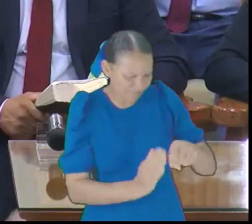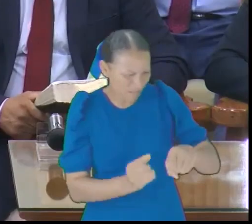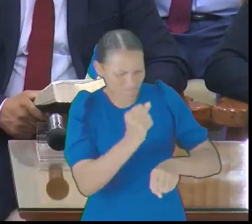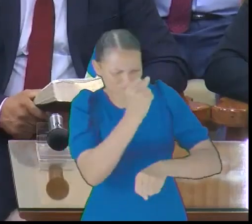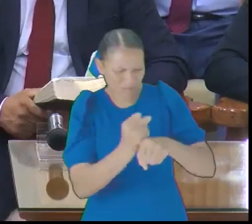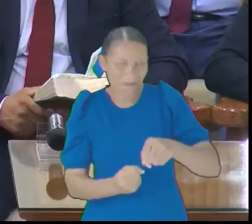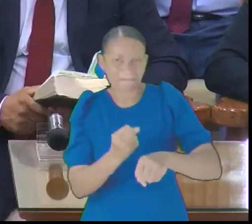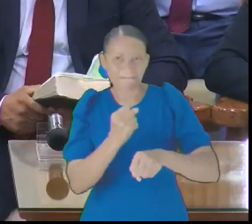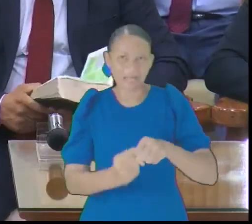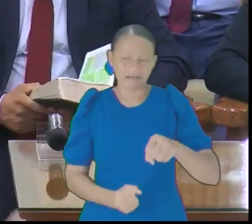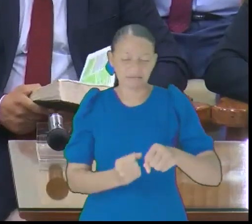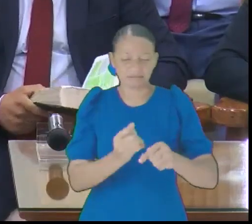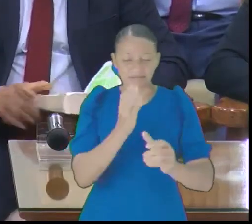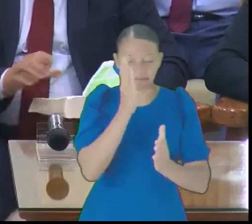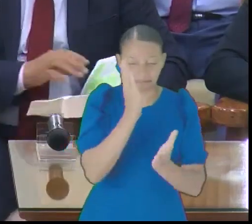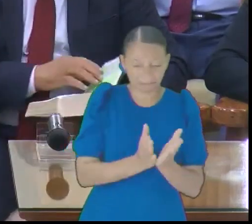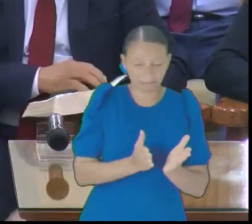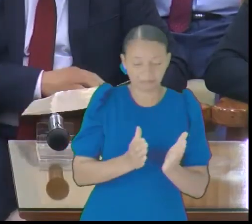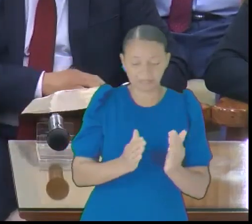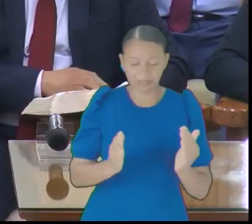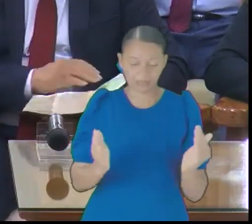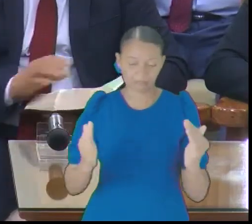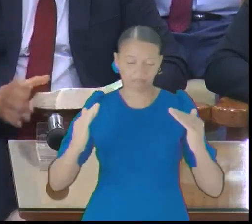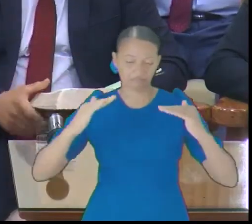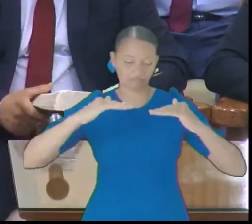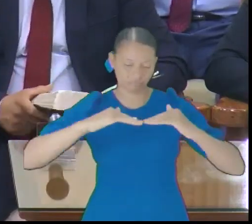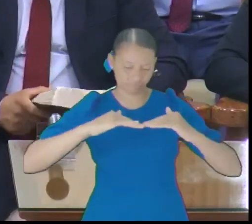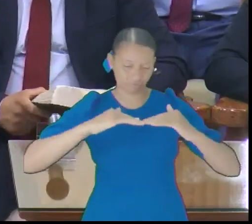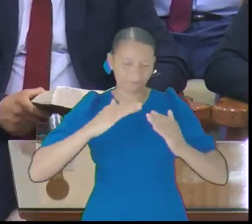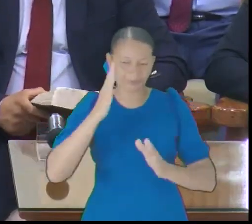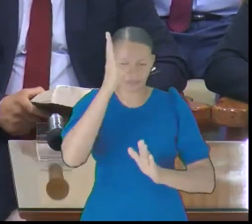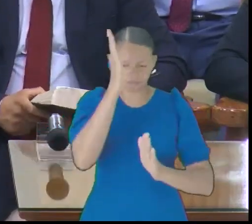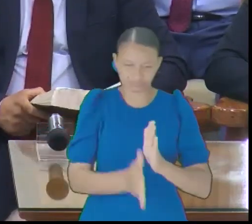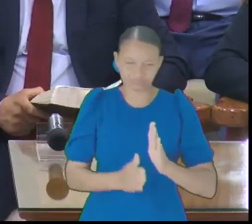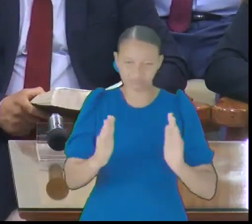Coloca as metades uma de frente à outra.